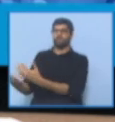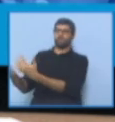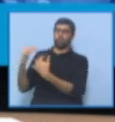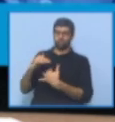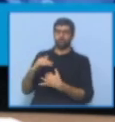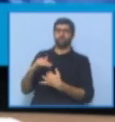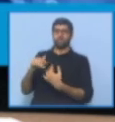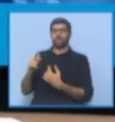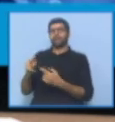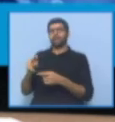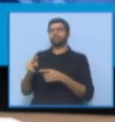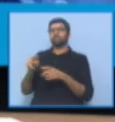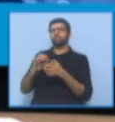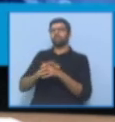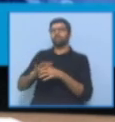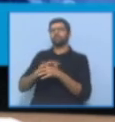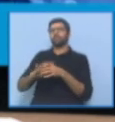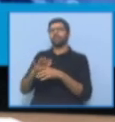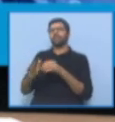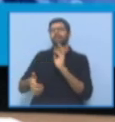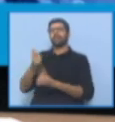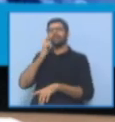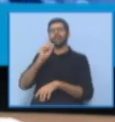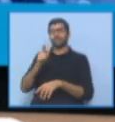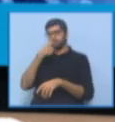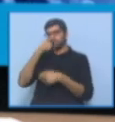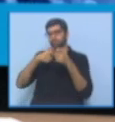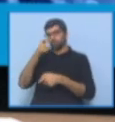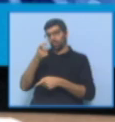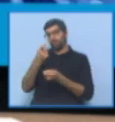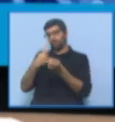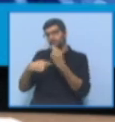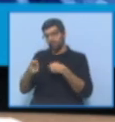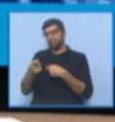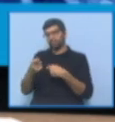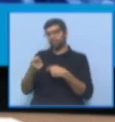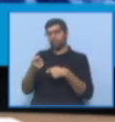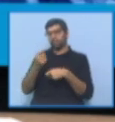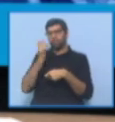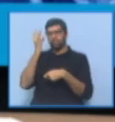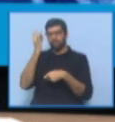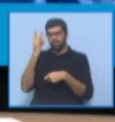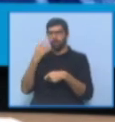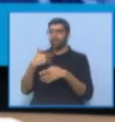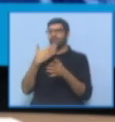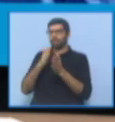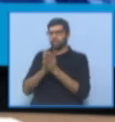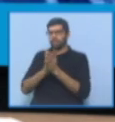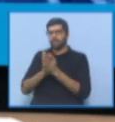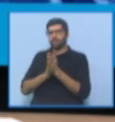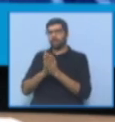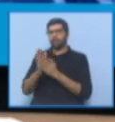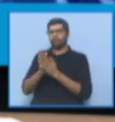e quem ganha com esta situação são sobretudo os traficantes, aqueles que se aproveitam do